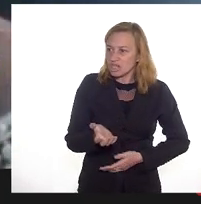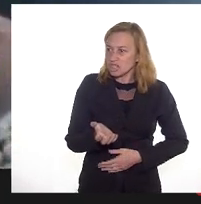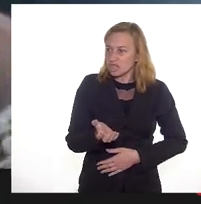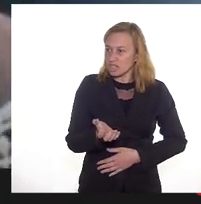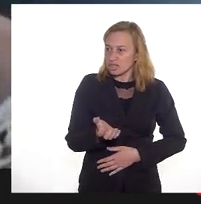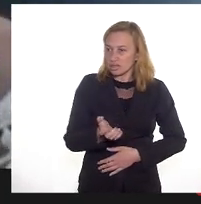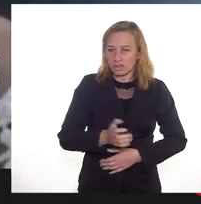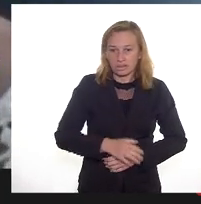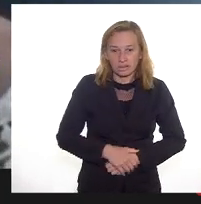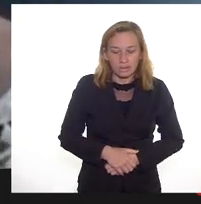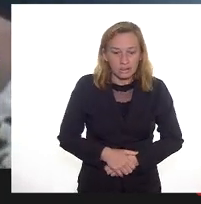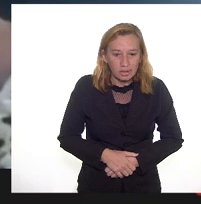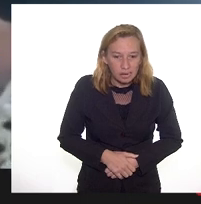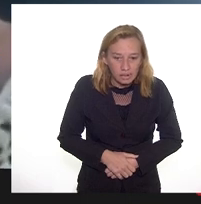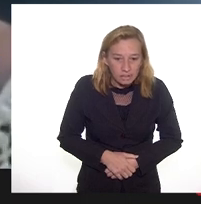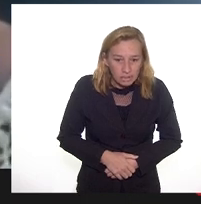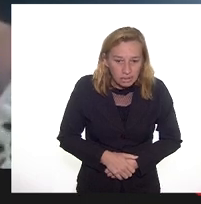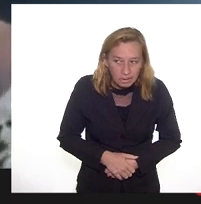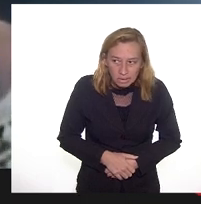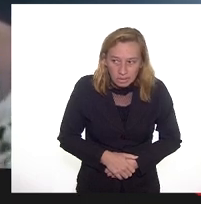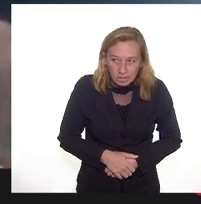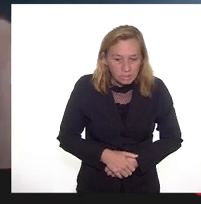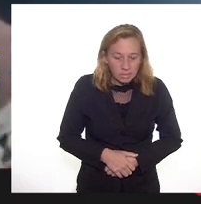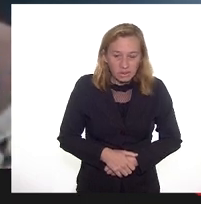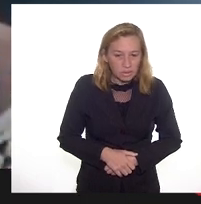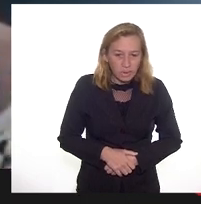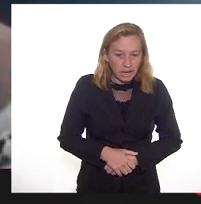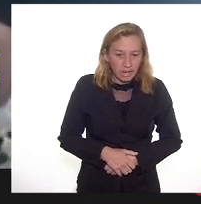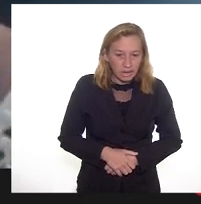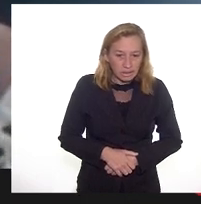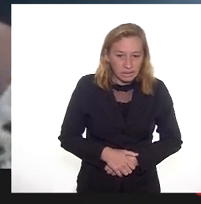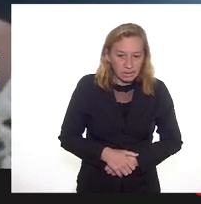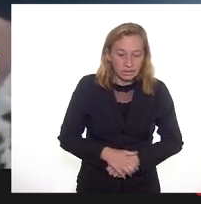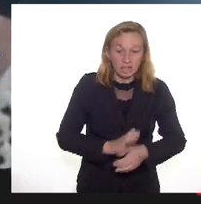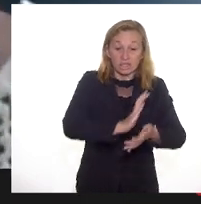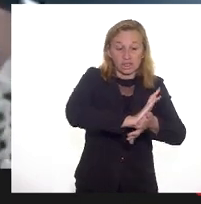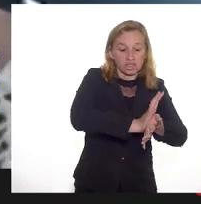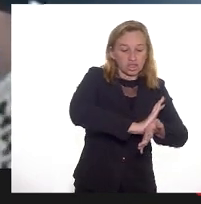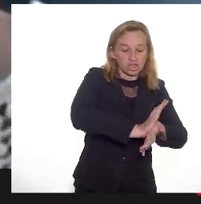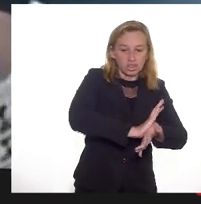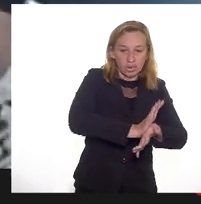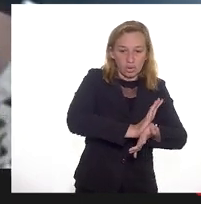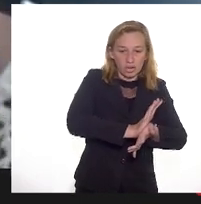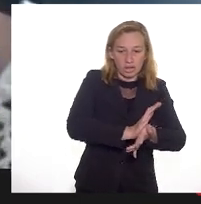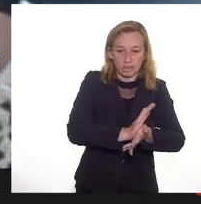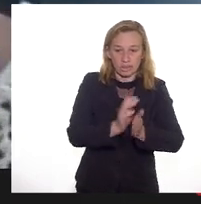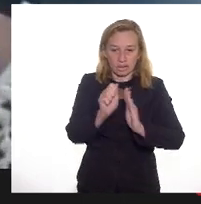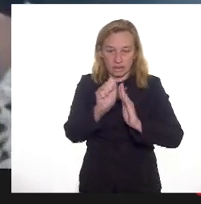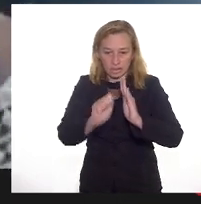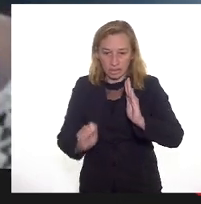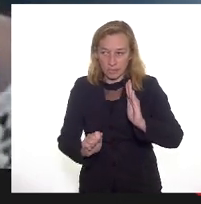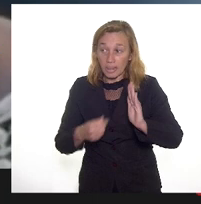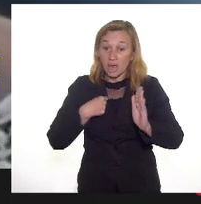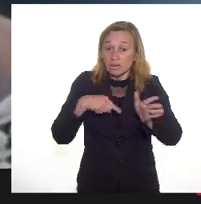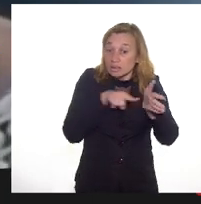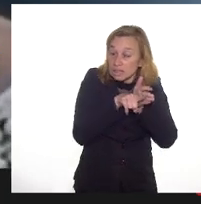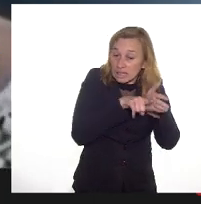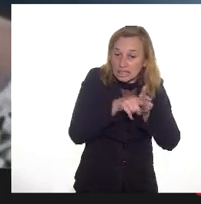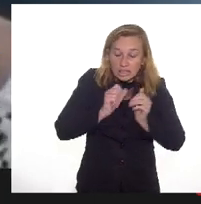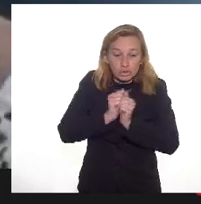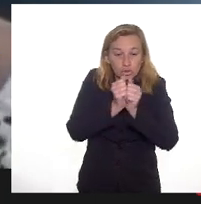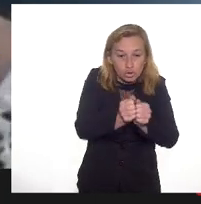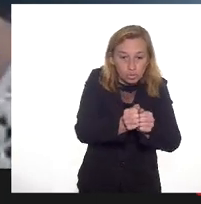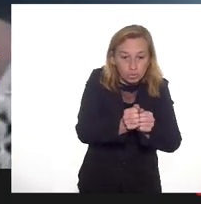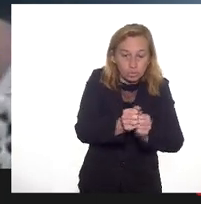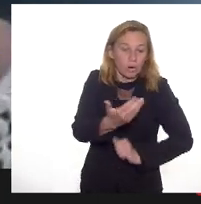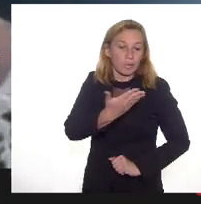né, e nessas ações eles destroem os terreiros. Isso eu tenho analisado junto com a minha